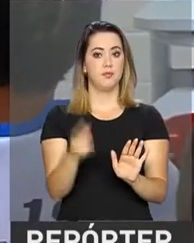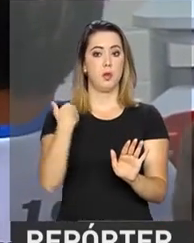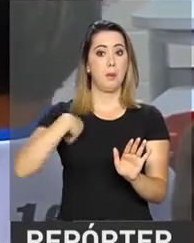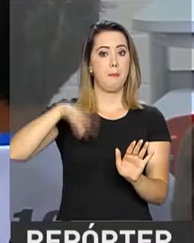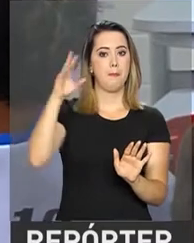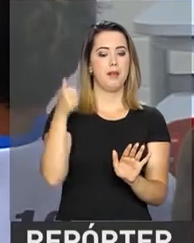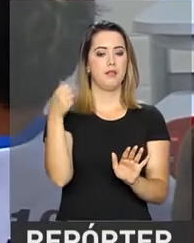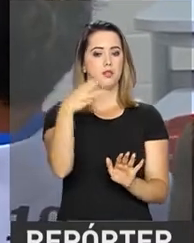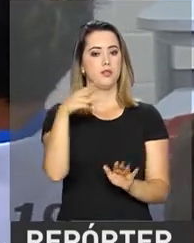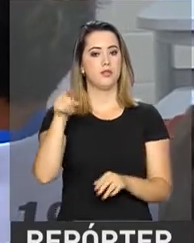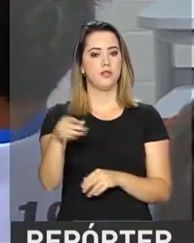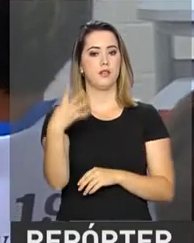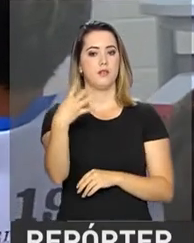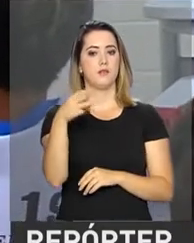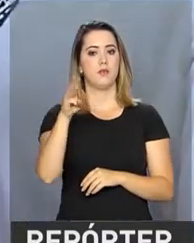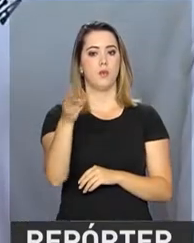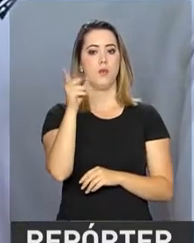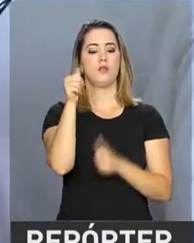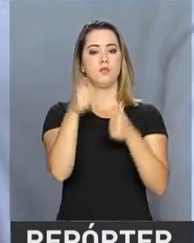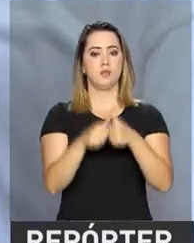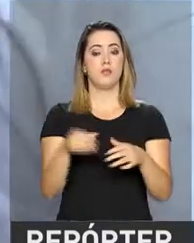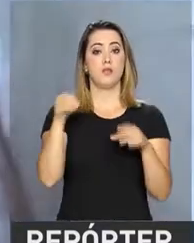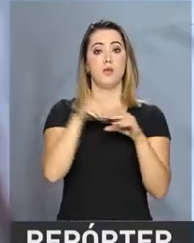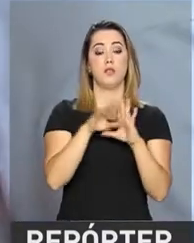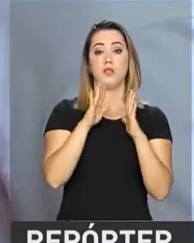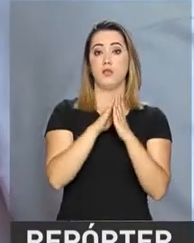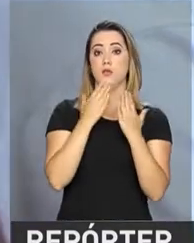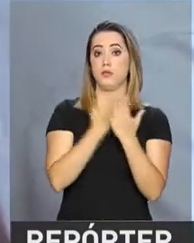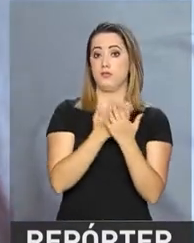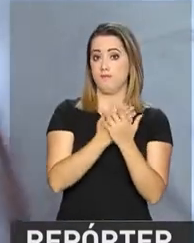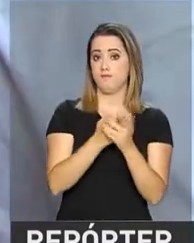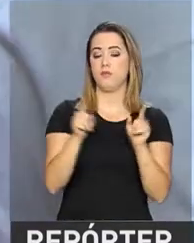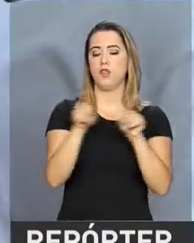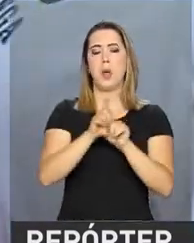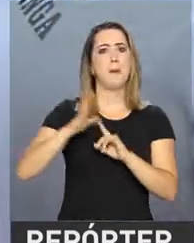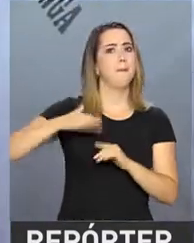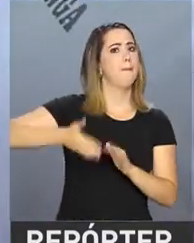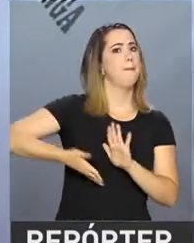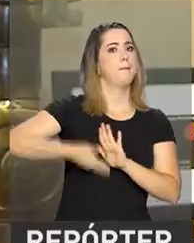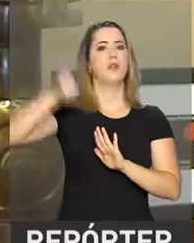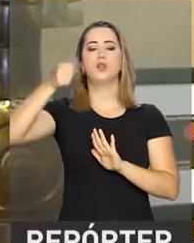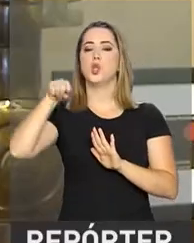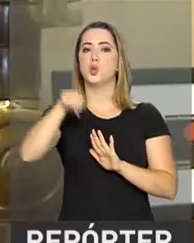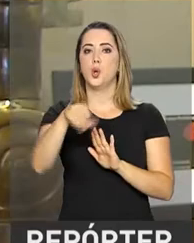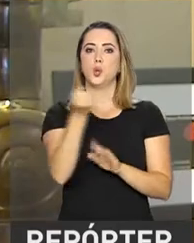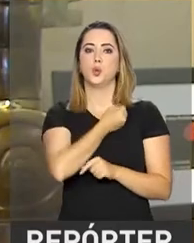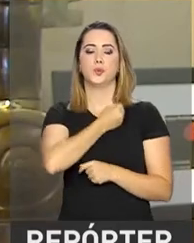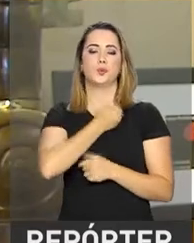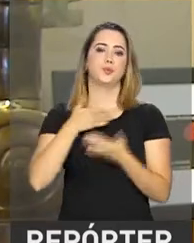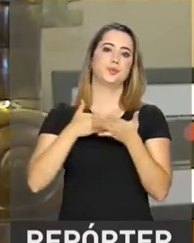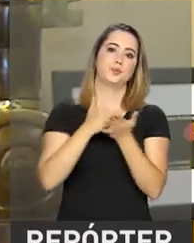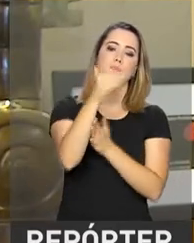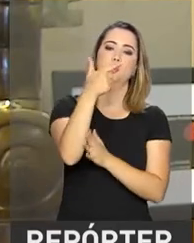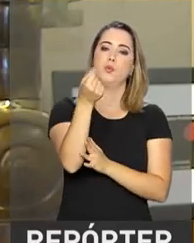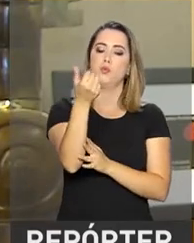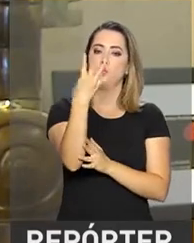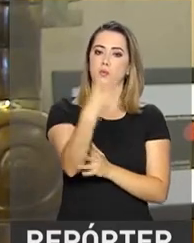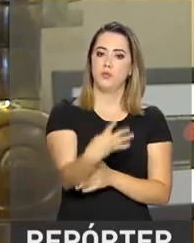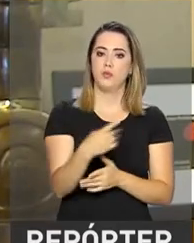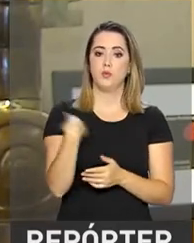milhões estão dentro da escola este é o melhor índice desde 2014 a gente tem feito um trabalho muito